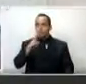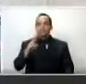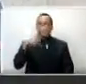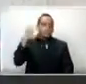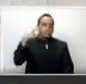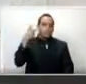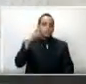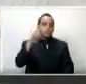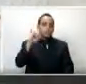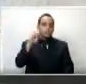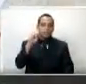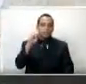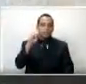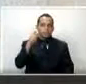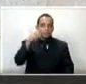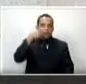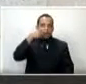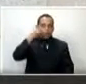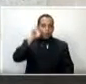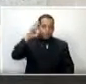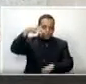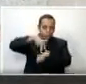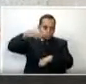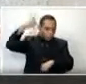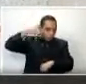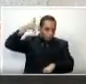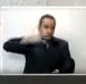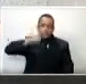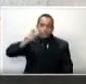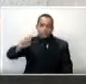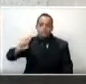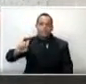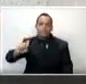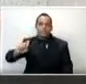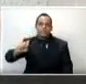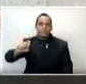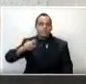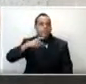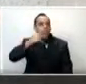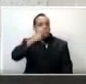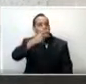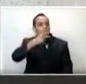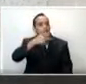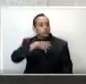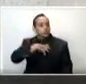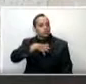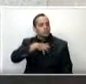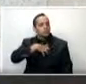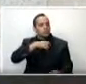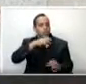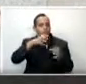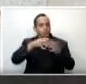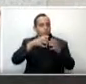Reis, que ontem, na sua fala, disse o seguinte: quero dizer ao vereador Pêssaro que